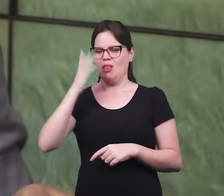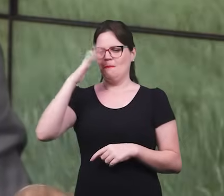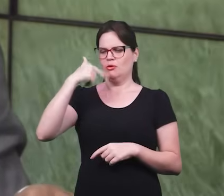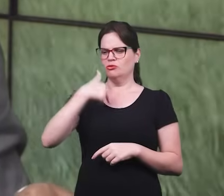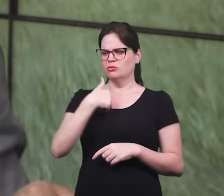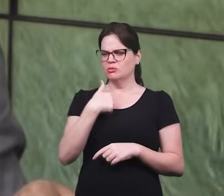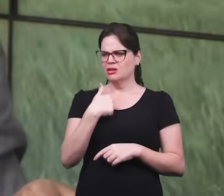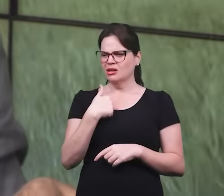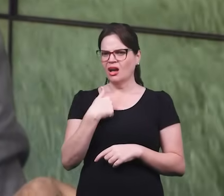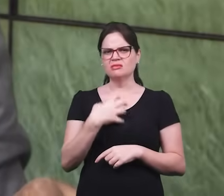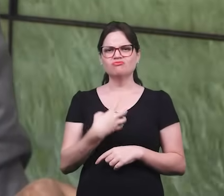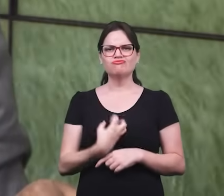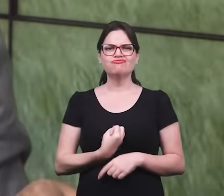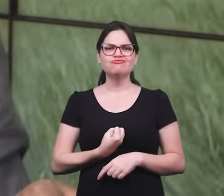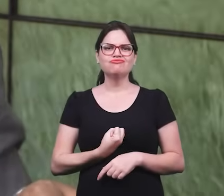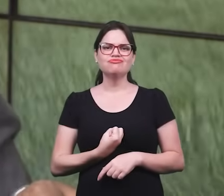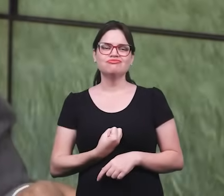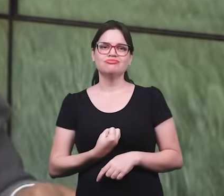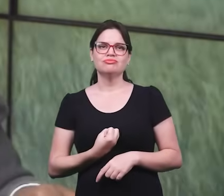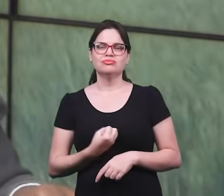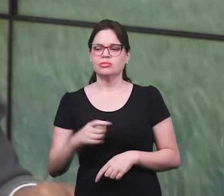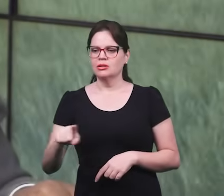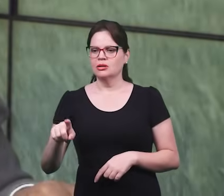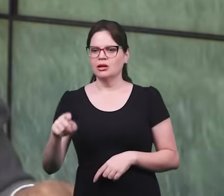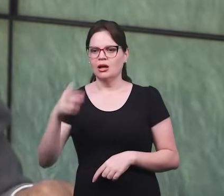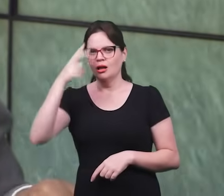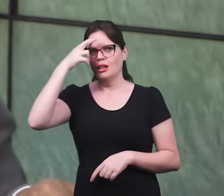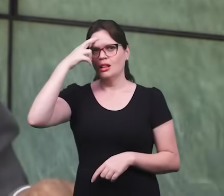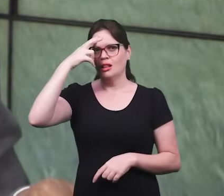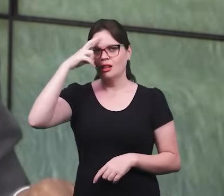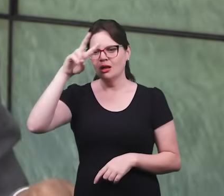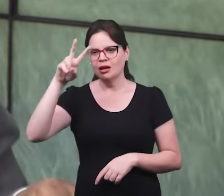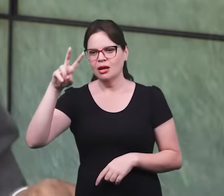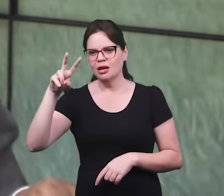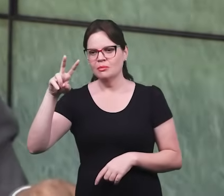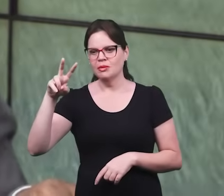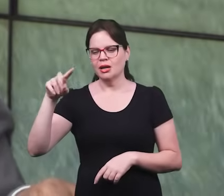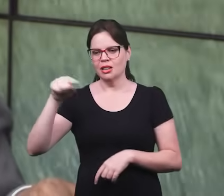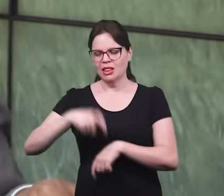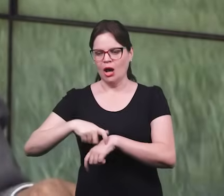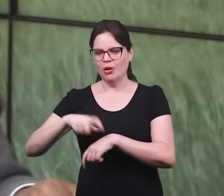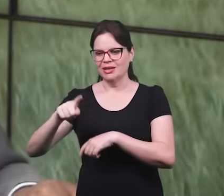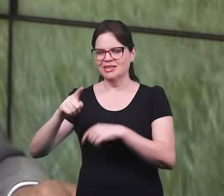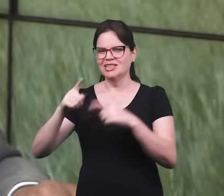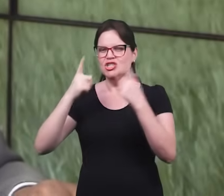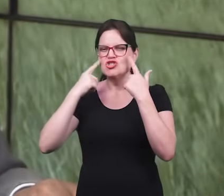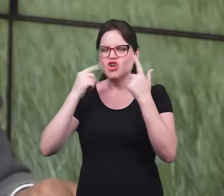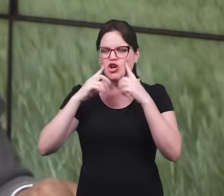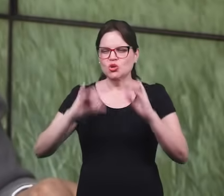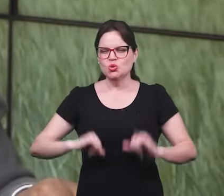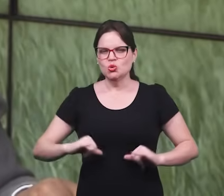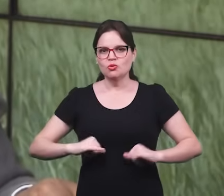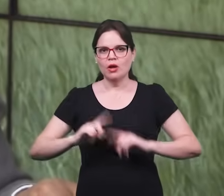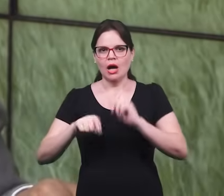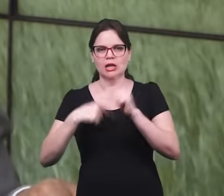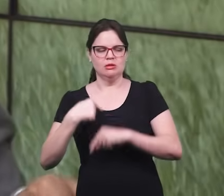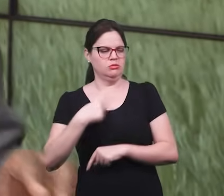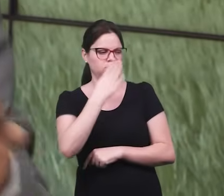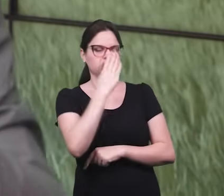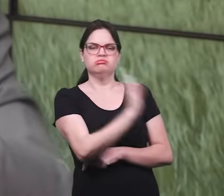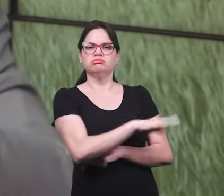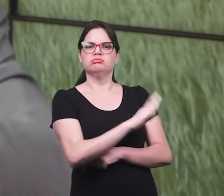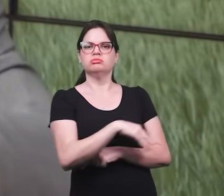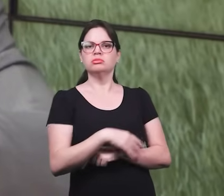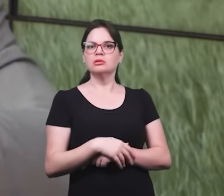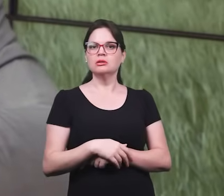eh ovelhas que lembram de você quando estão chorando mas depois se viram contra você noutros